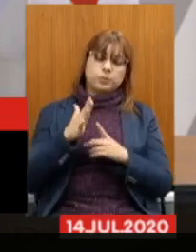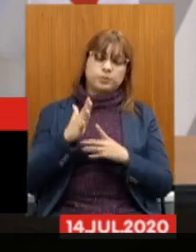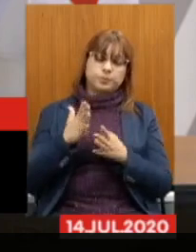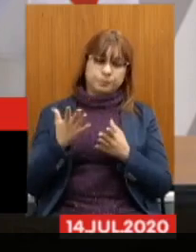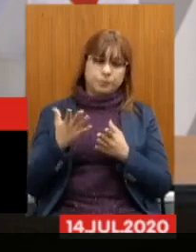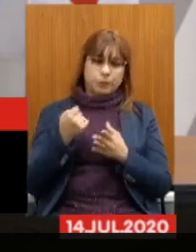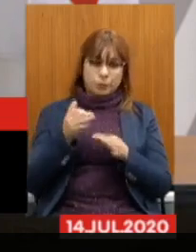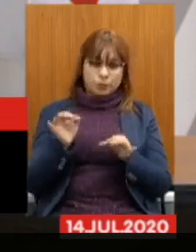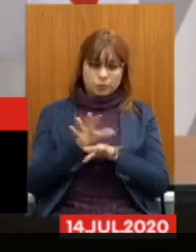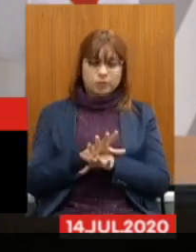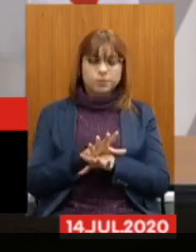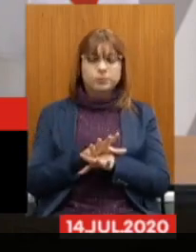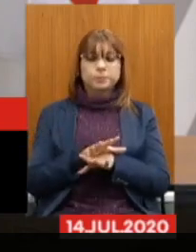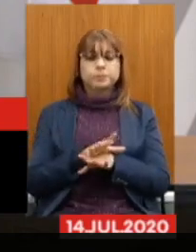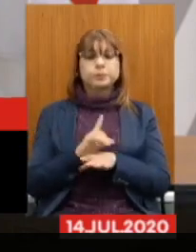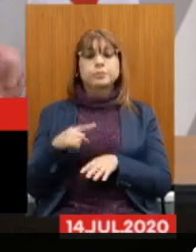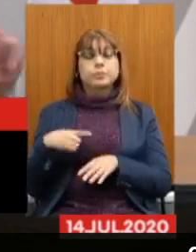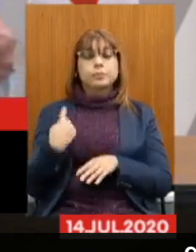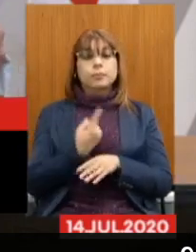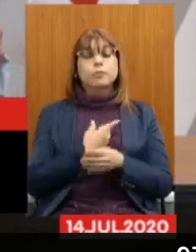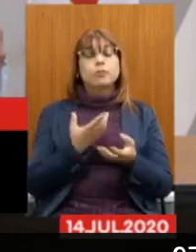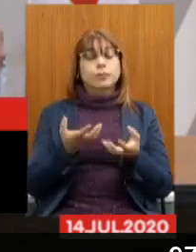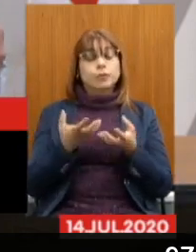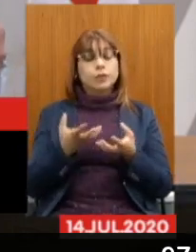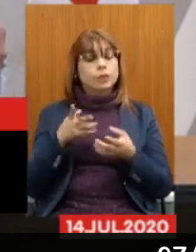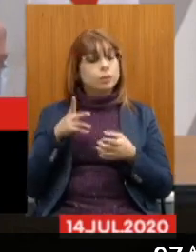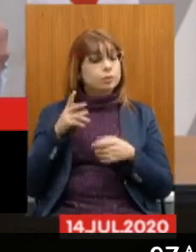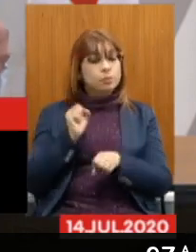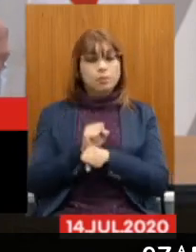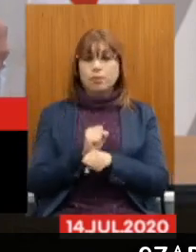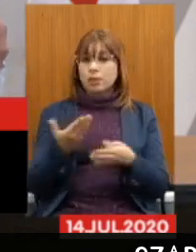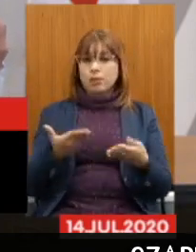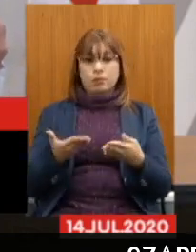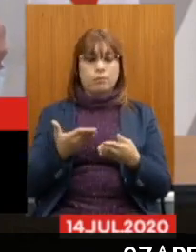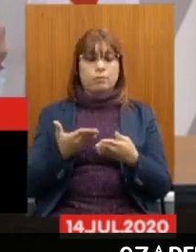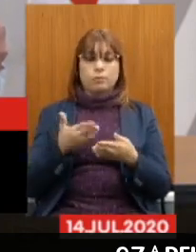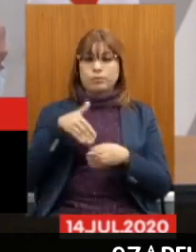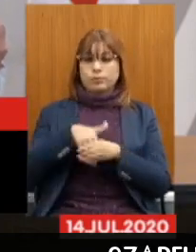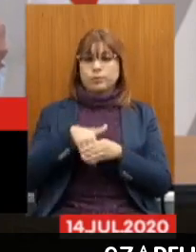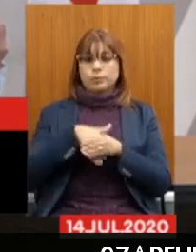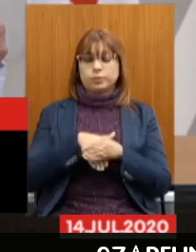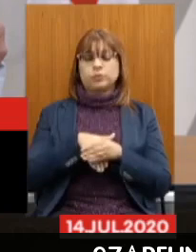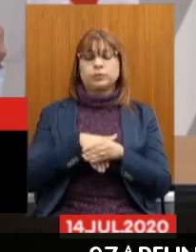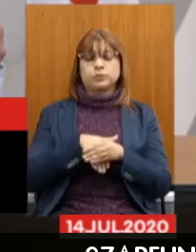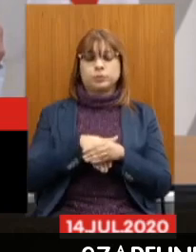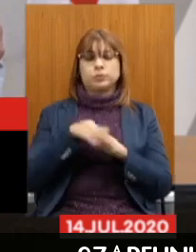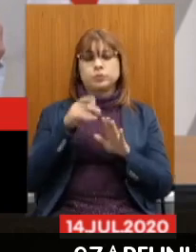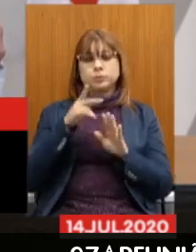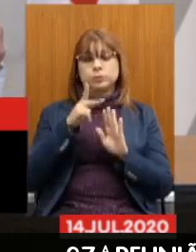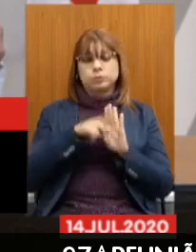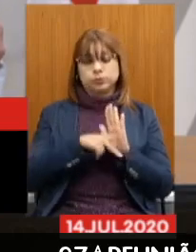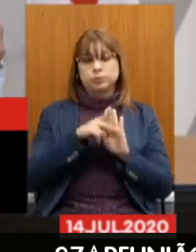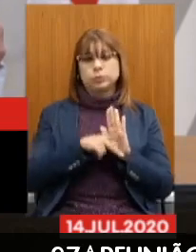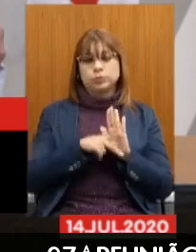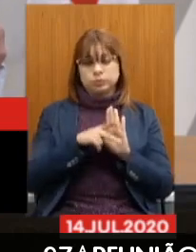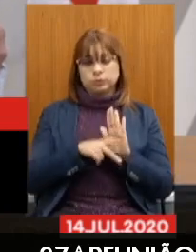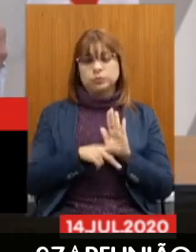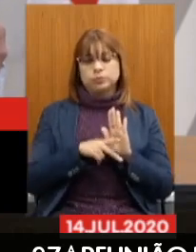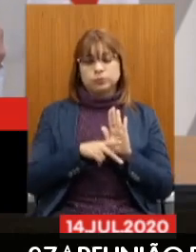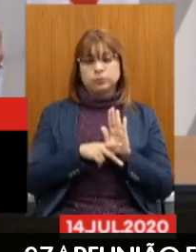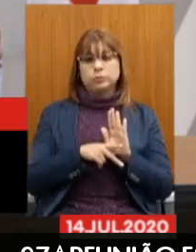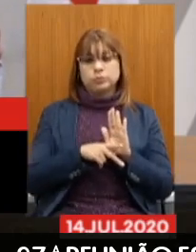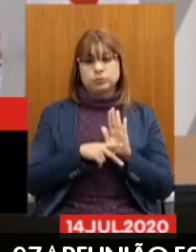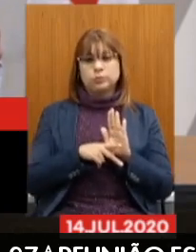Finalizando, somos pela suspensão da votação dos projetos PLC 46 e PEC 55,